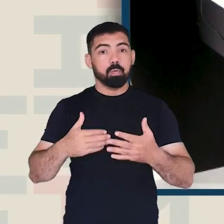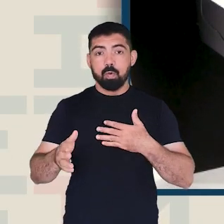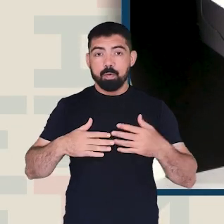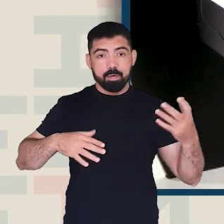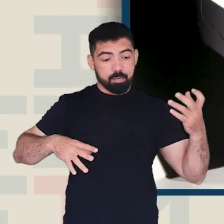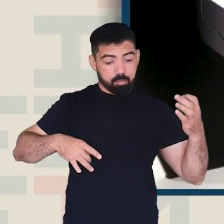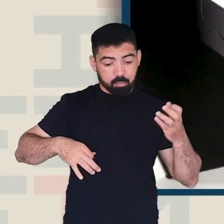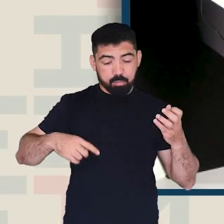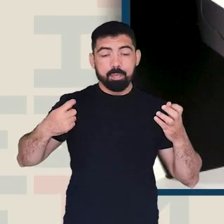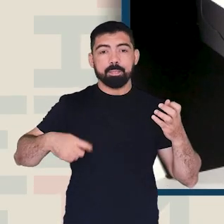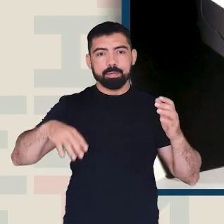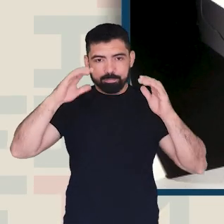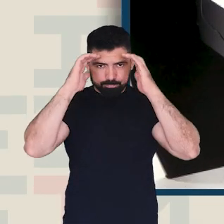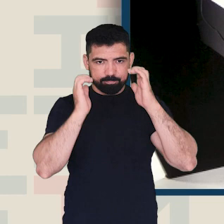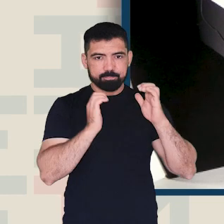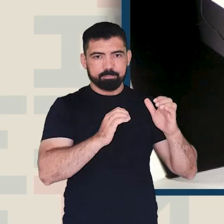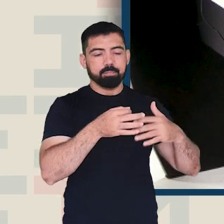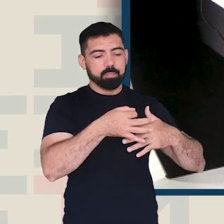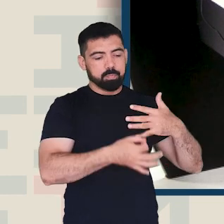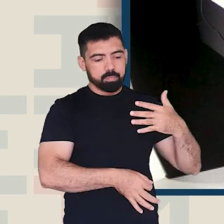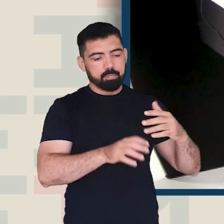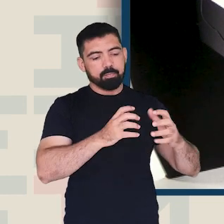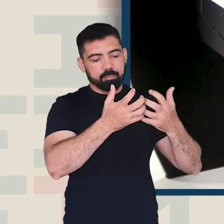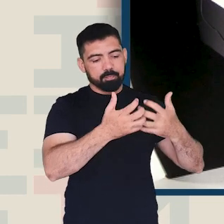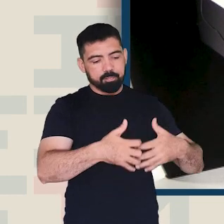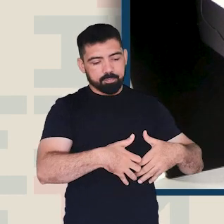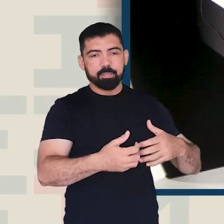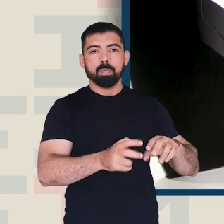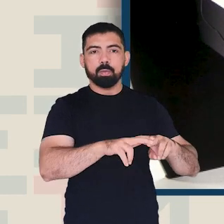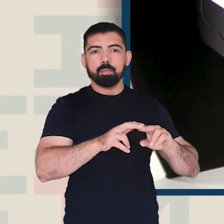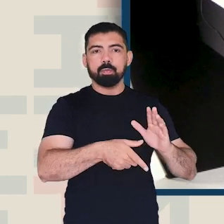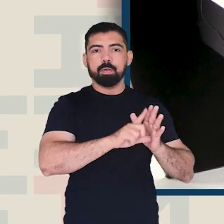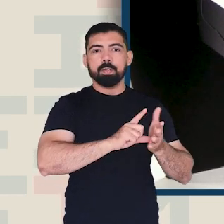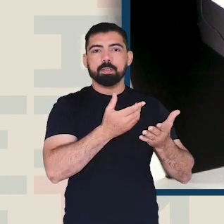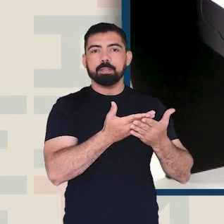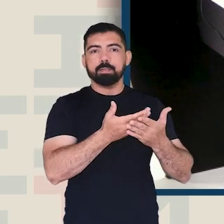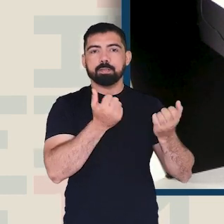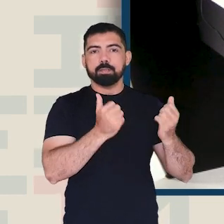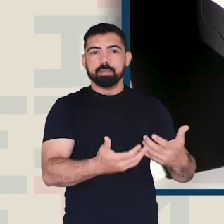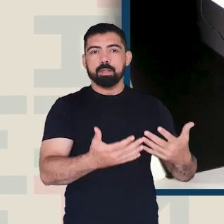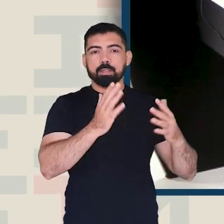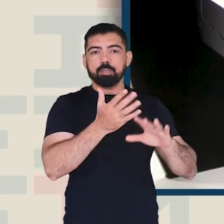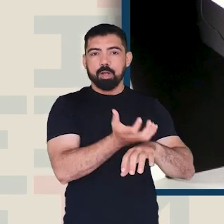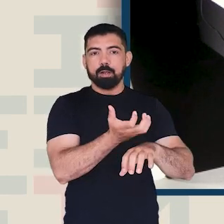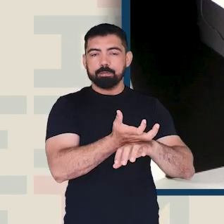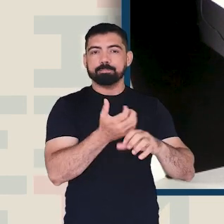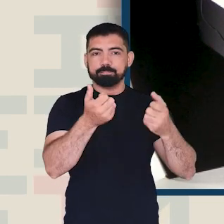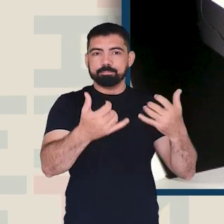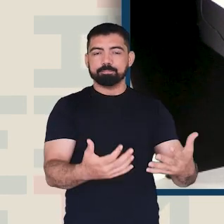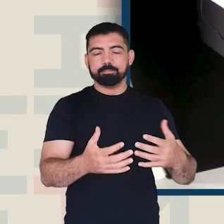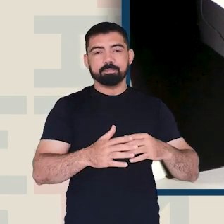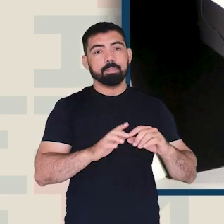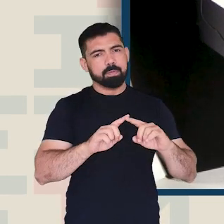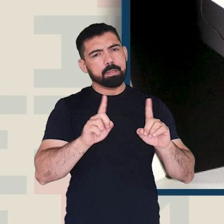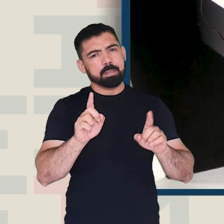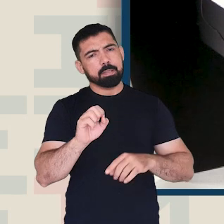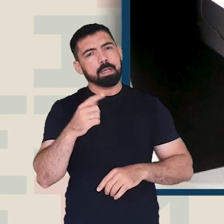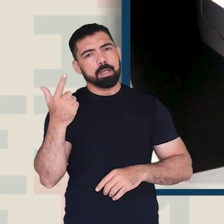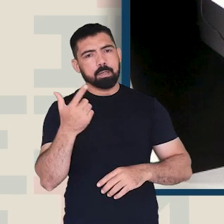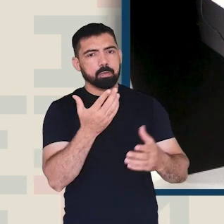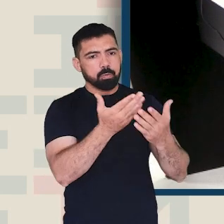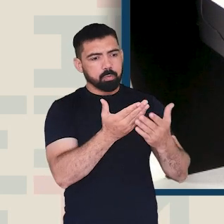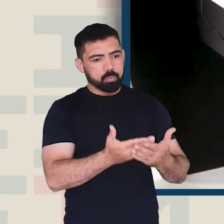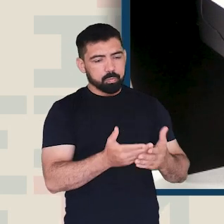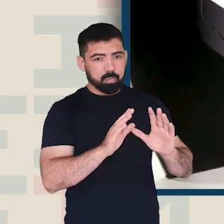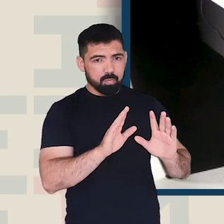baixista precisa entender de harmonia, daí o módulo que eu já dei anteriormente, para te dar uma noção desses acordes. Claro que o estudo essencial não é